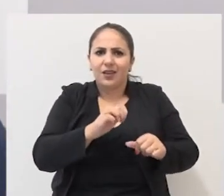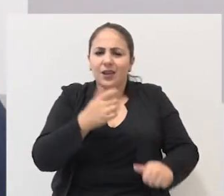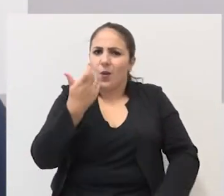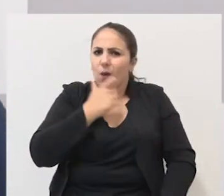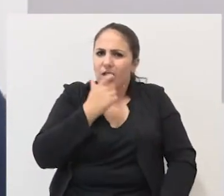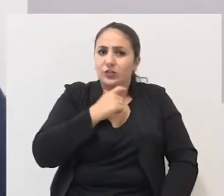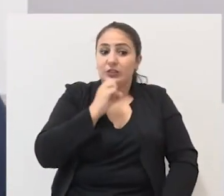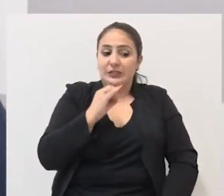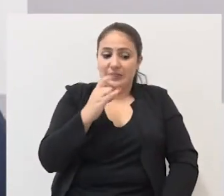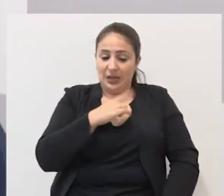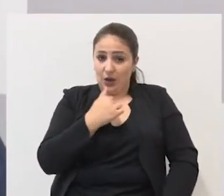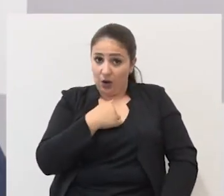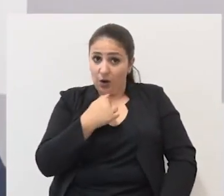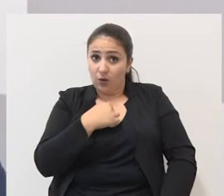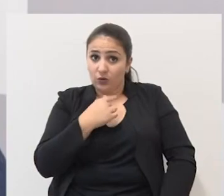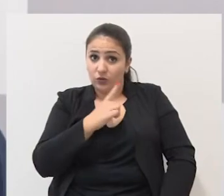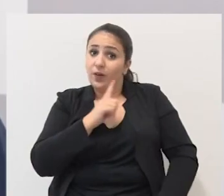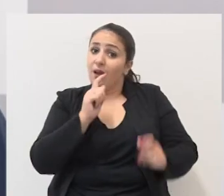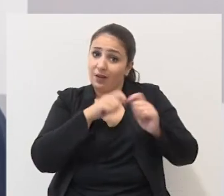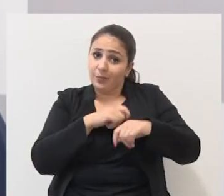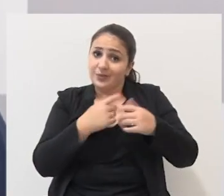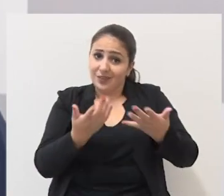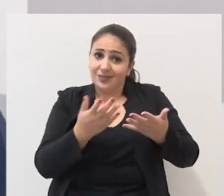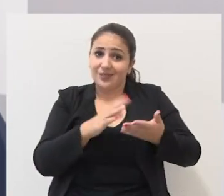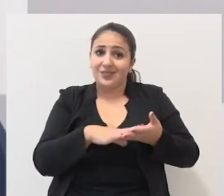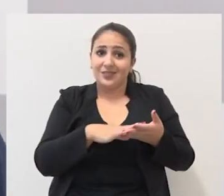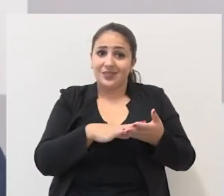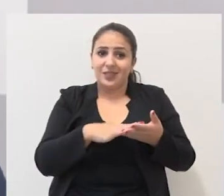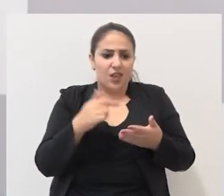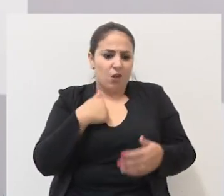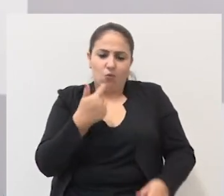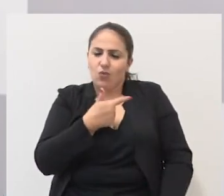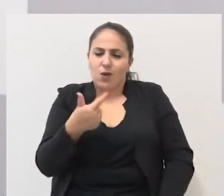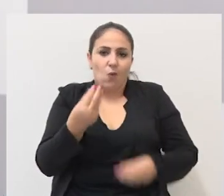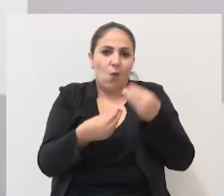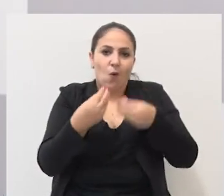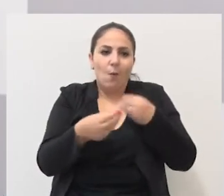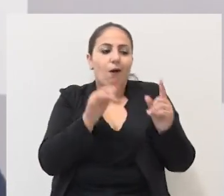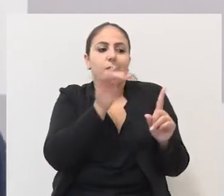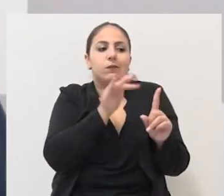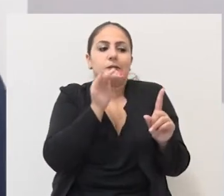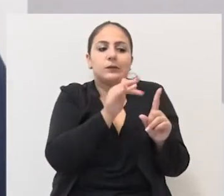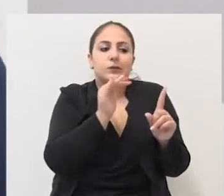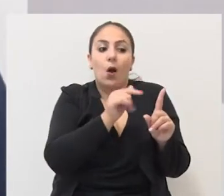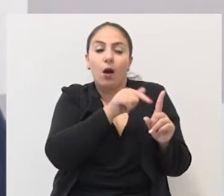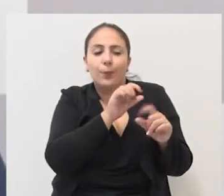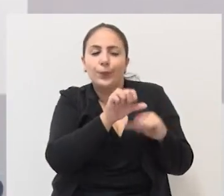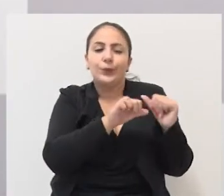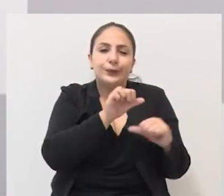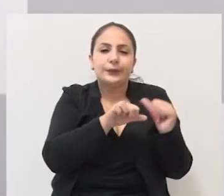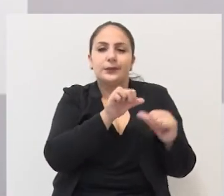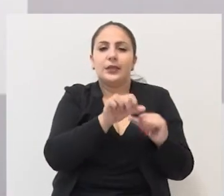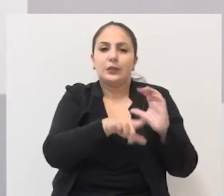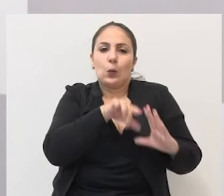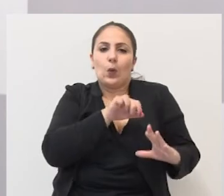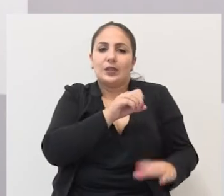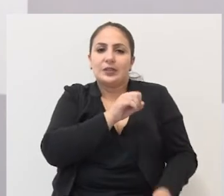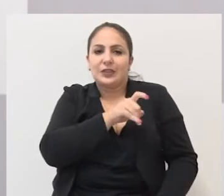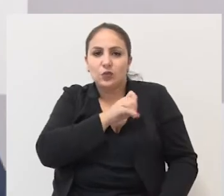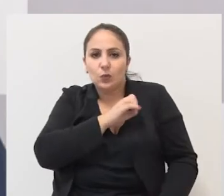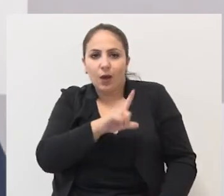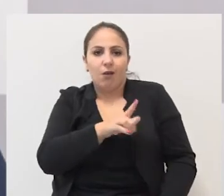que eu tivesse essa possibilidade. Quer dizer, eu não tenho a possibilidade, nem eu, nem ninguém. Ninguém